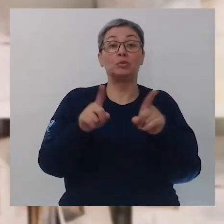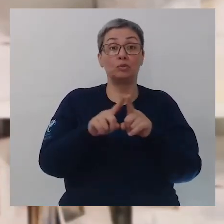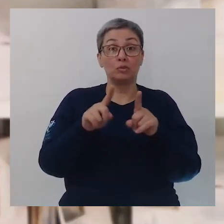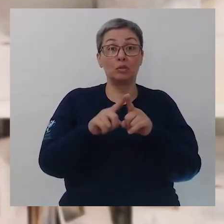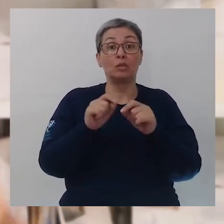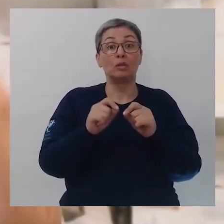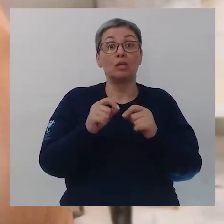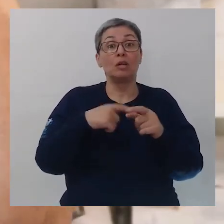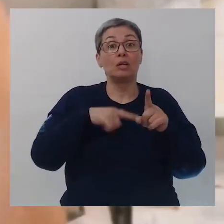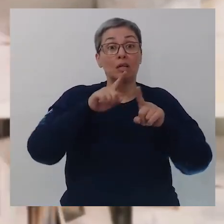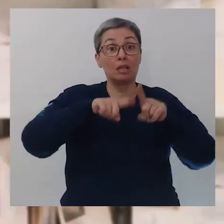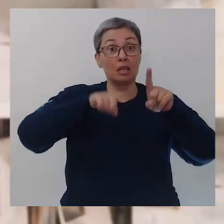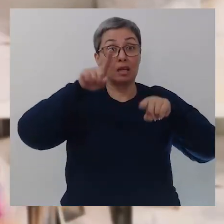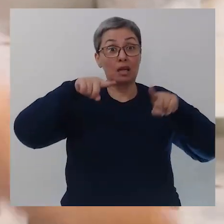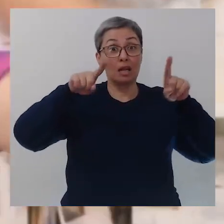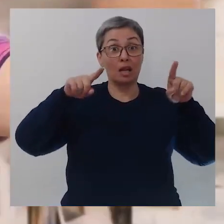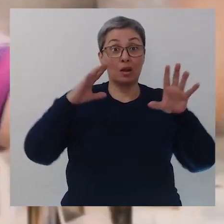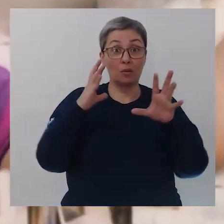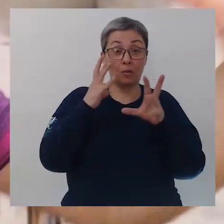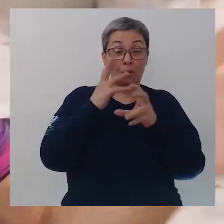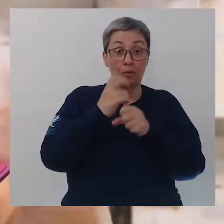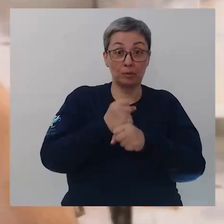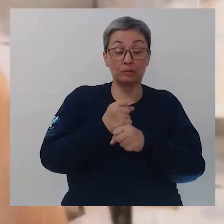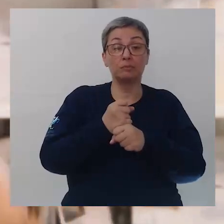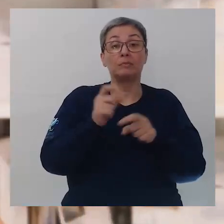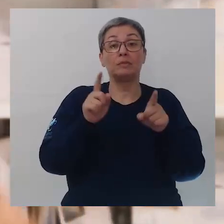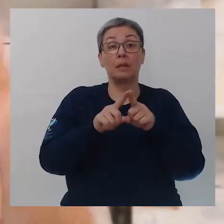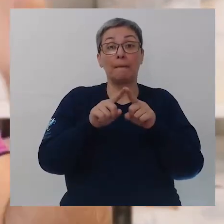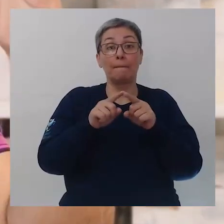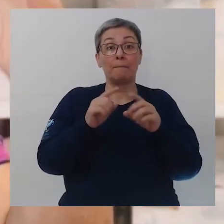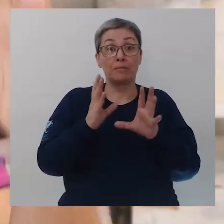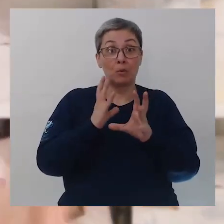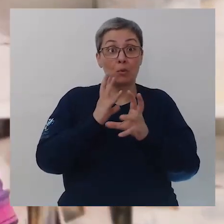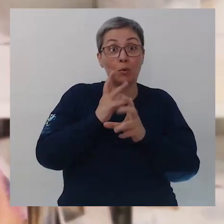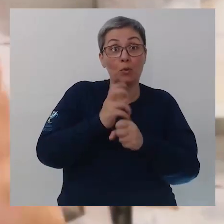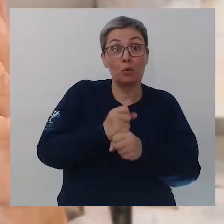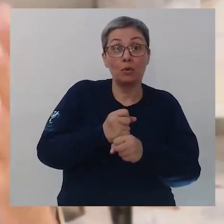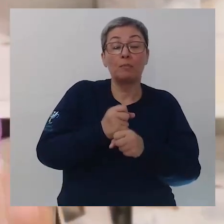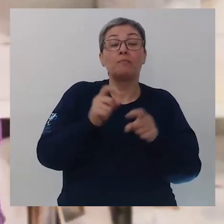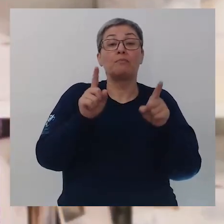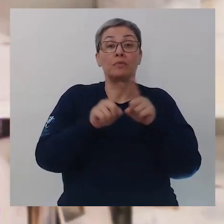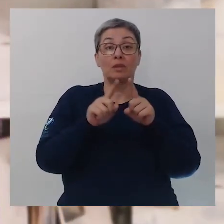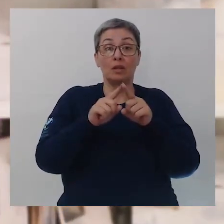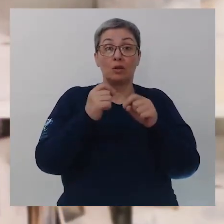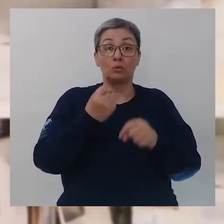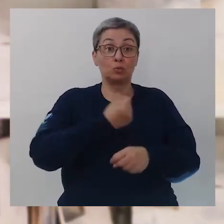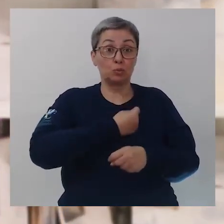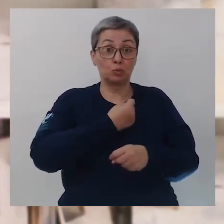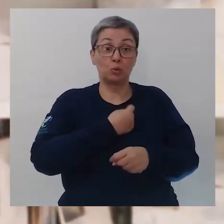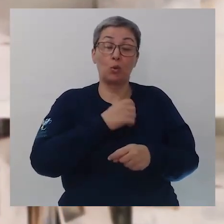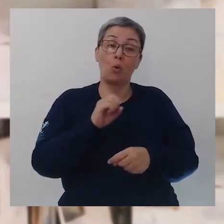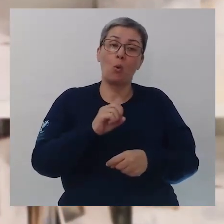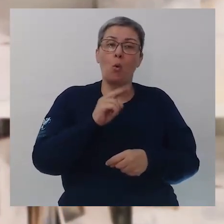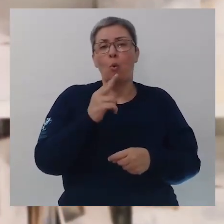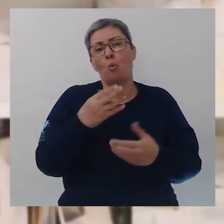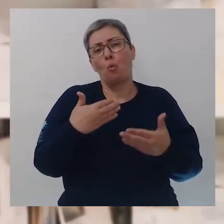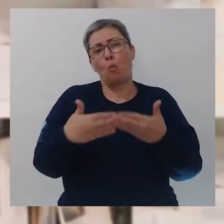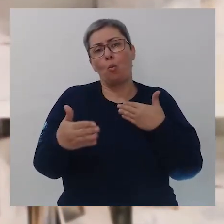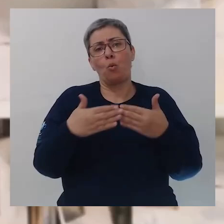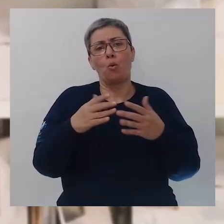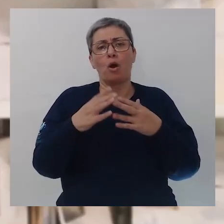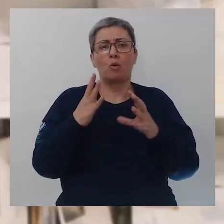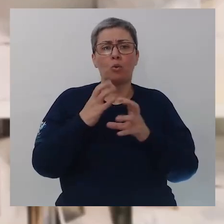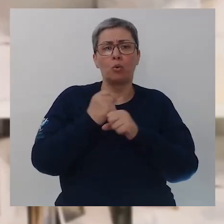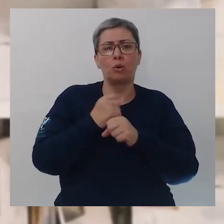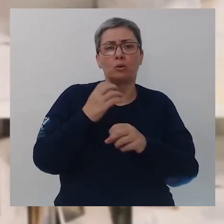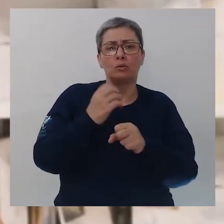de massas de dados, né? Massa de dados numéricos ou qualquer coleta